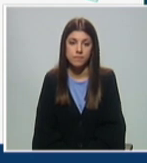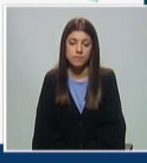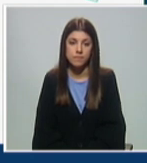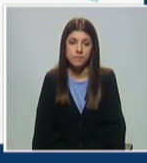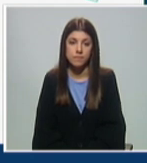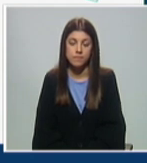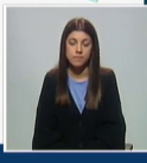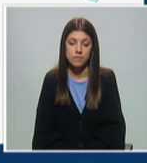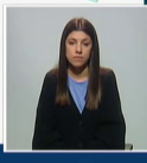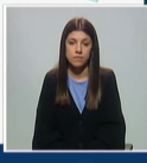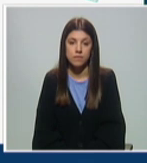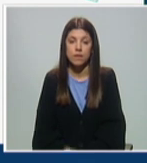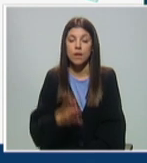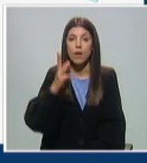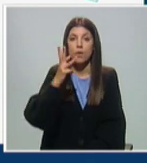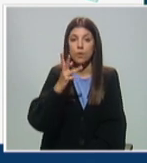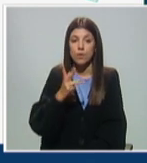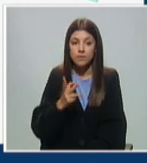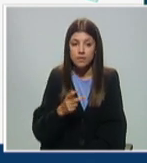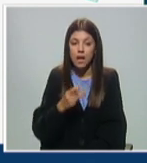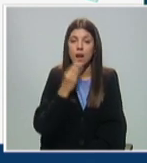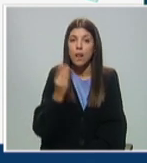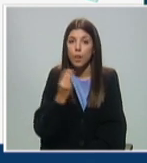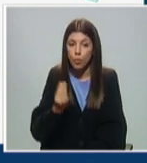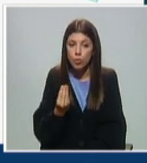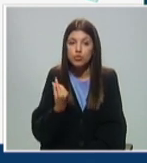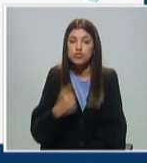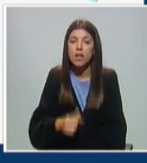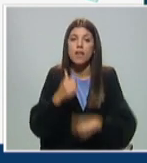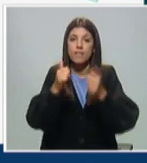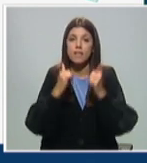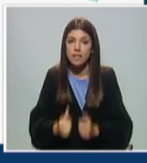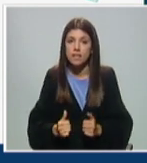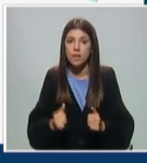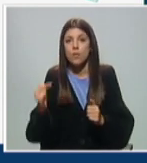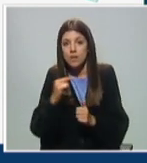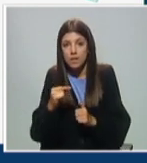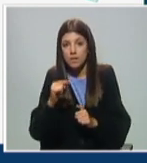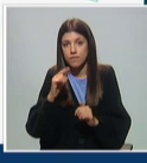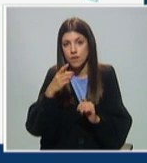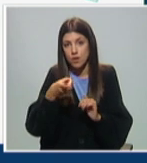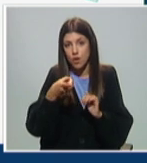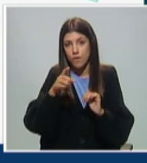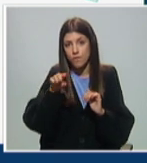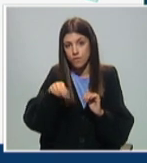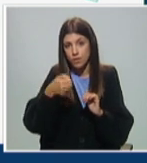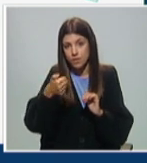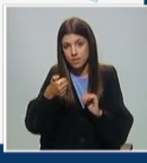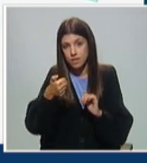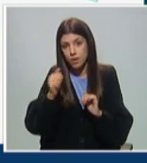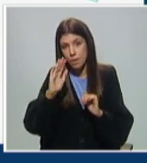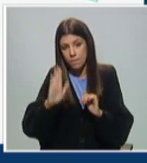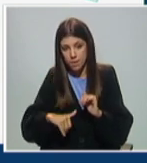é contar os alunos que têm uma avaliação inferior a 9,5.